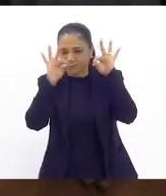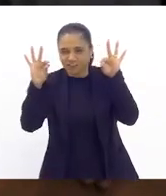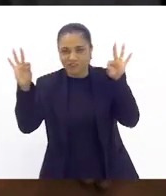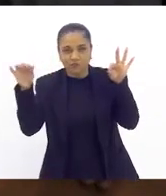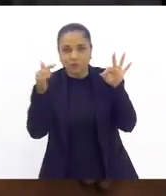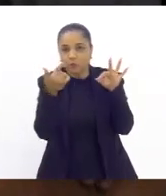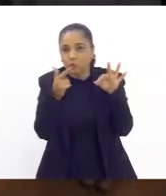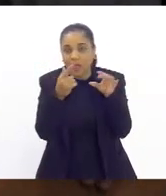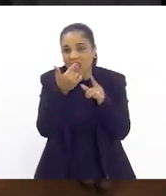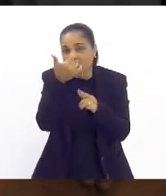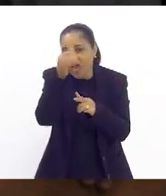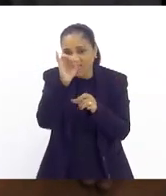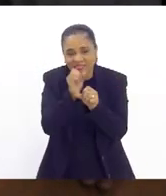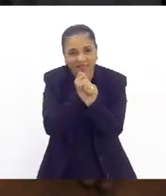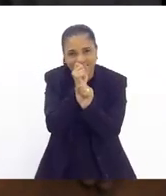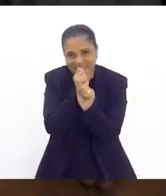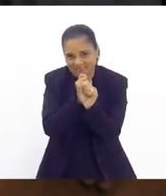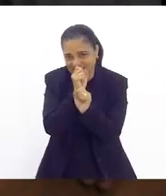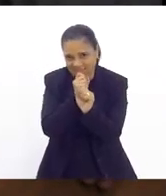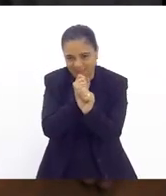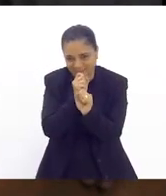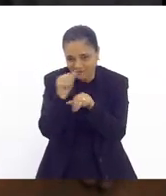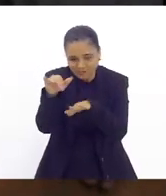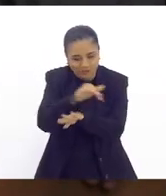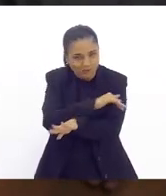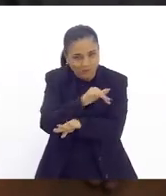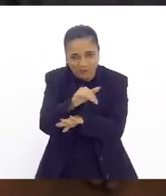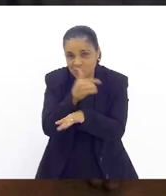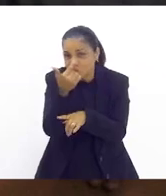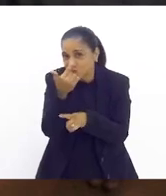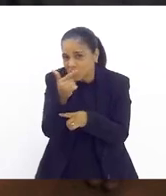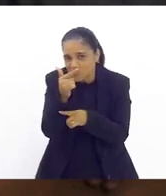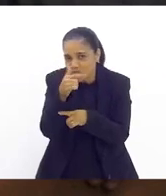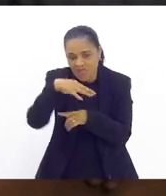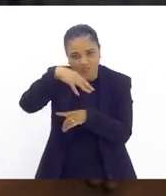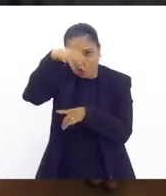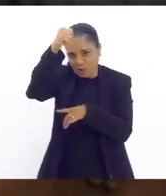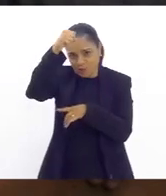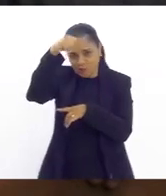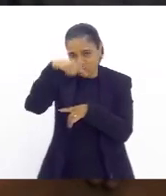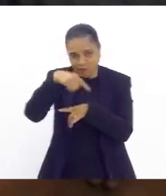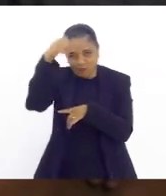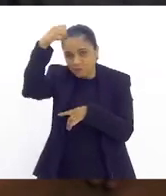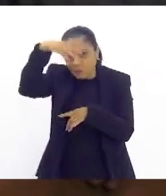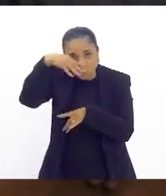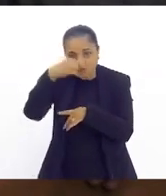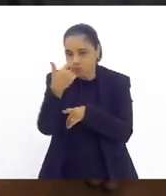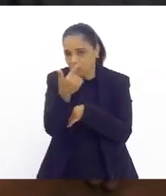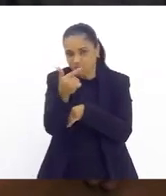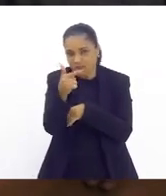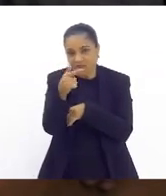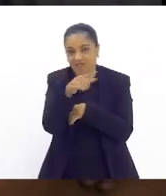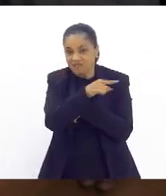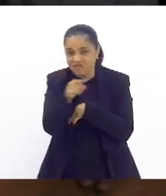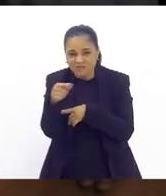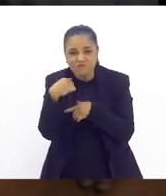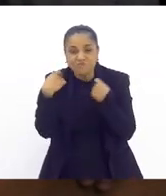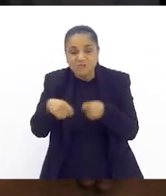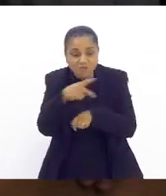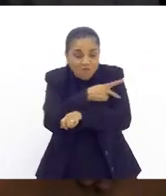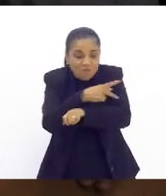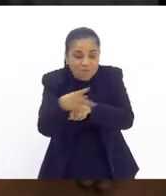nas ruas da Ilha Itacuruçá se vocês falaram de problemas de energia elétrica Vocês precisam visitar